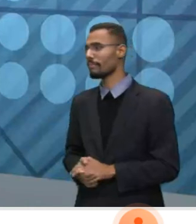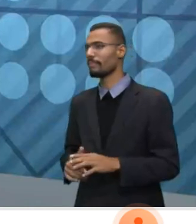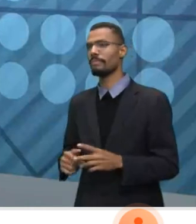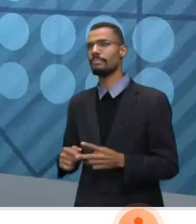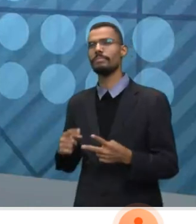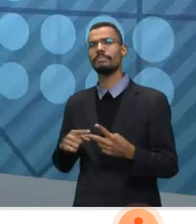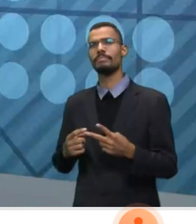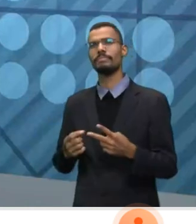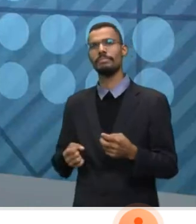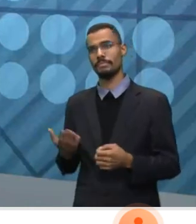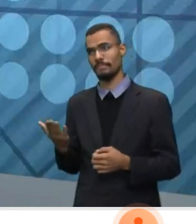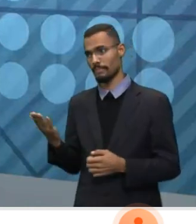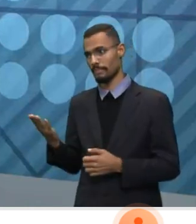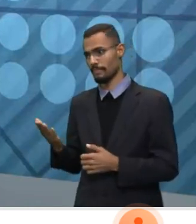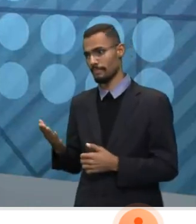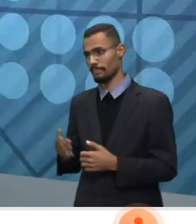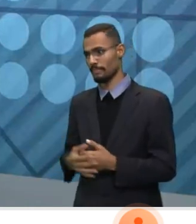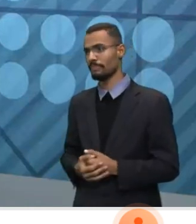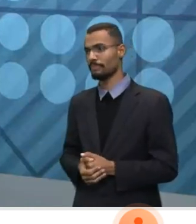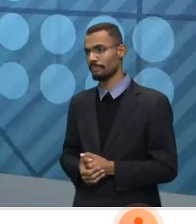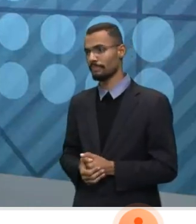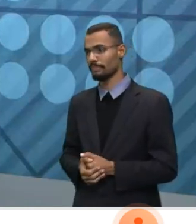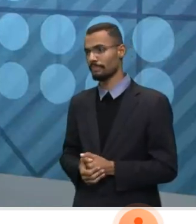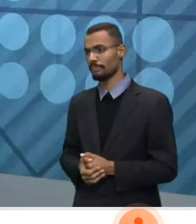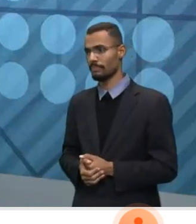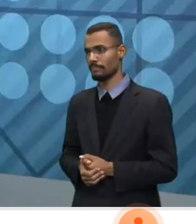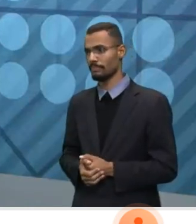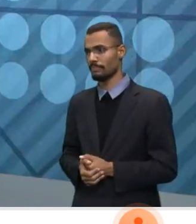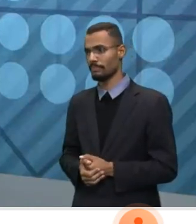Carro, o carro, essa aqui é a configuração de mãos para cá.